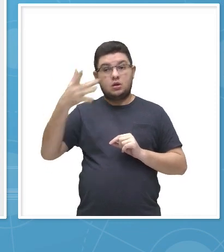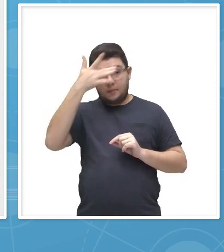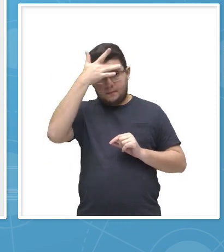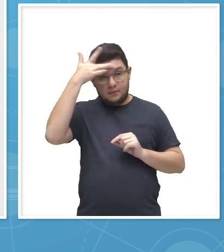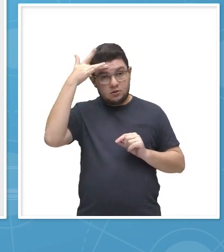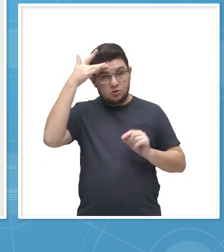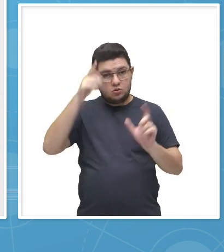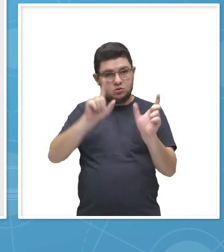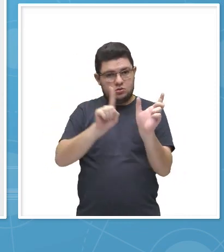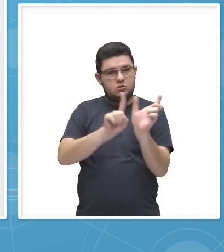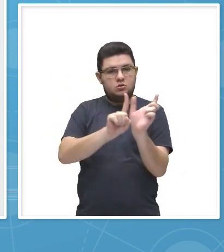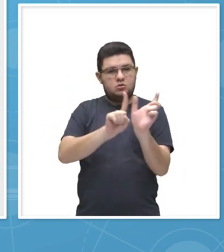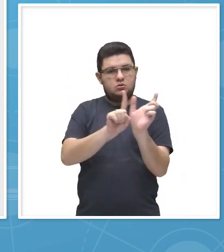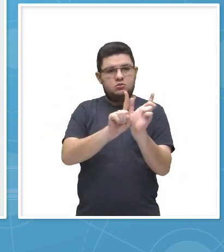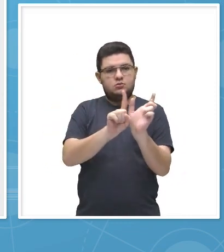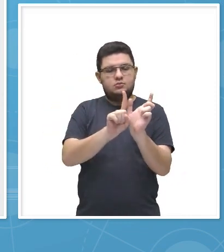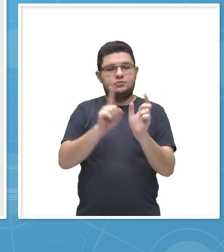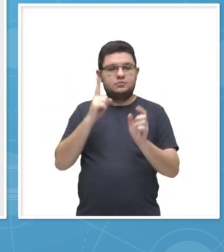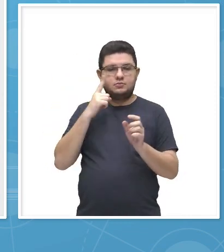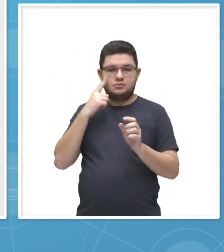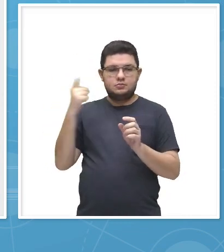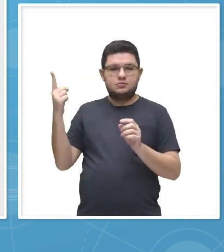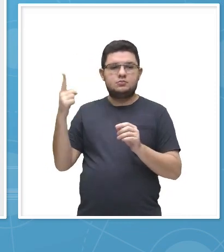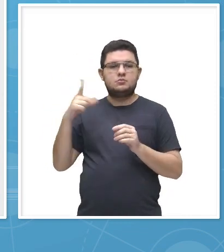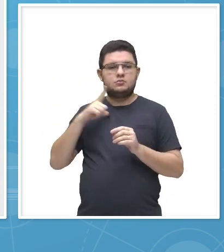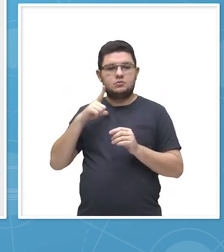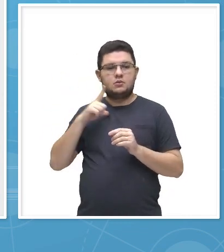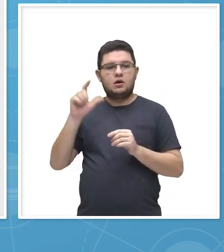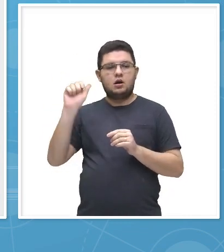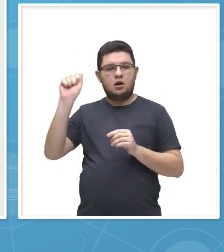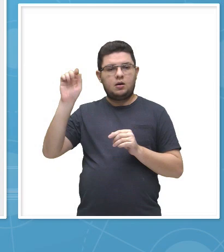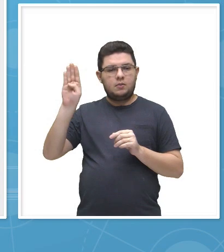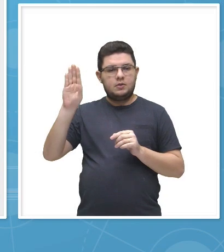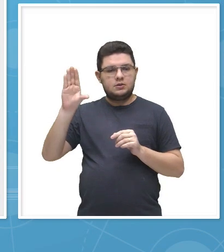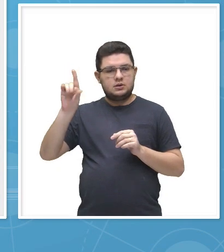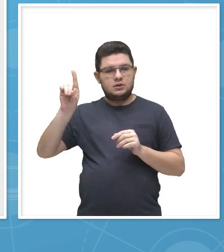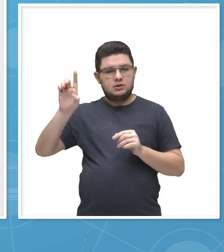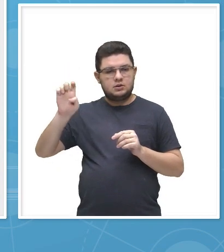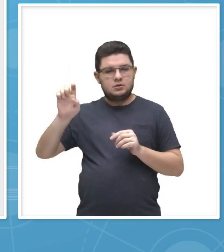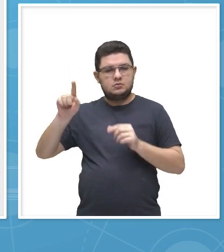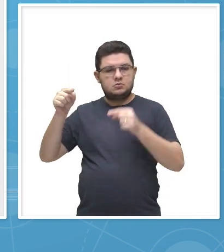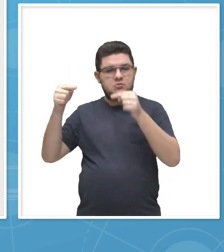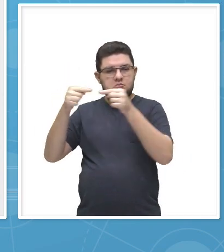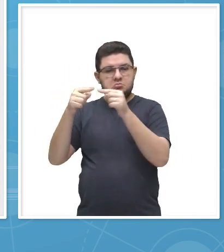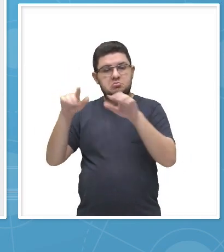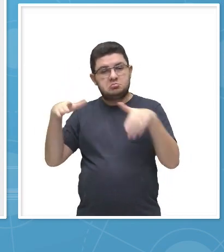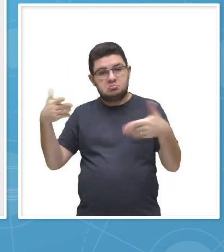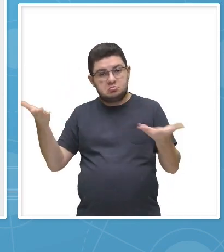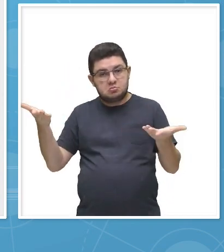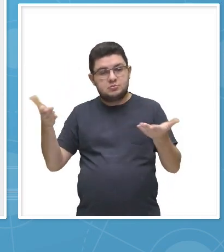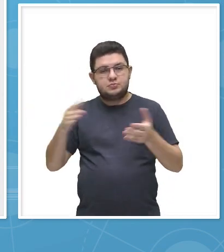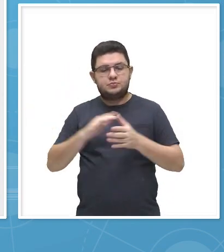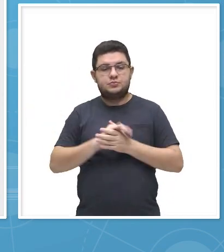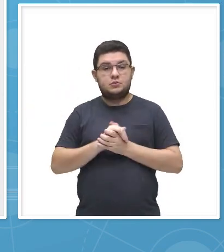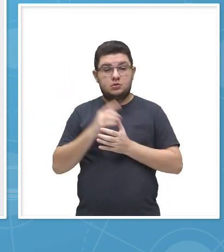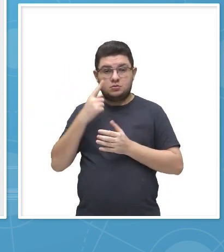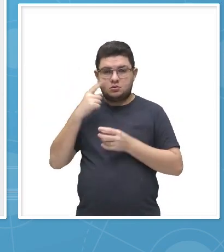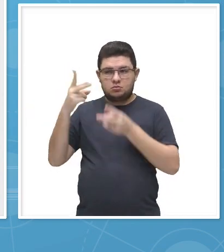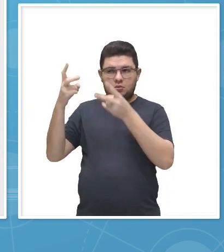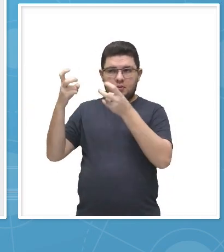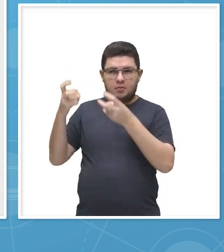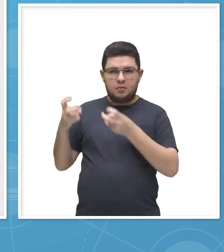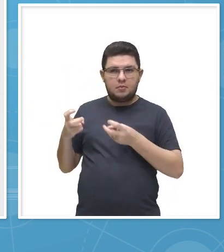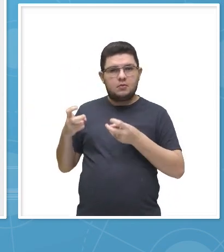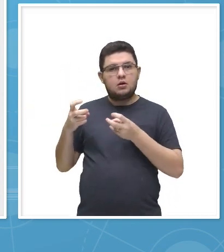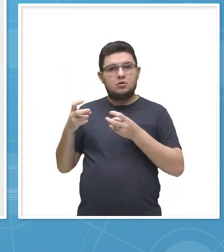Beto futebol então e as opções aí você tem da letra A até a letra e certo então analisem bem cada uma das opções para